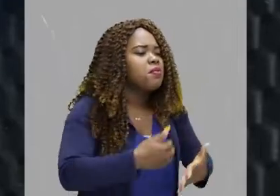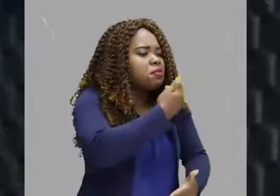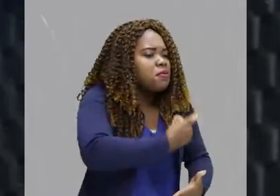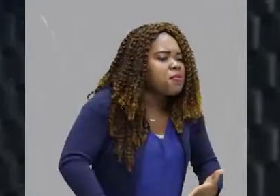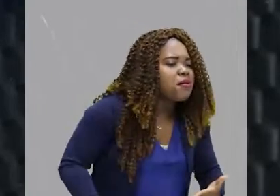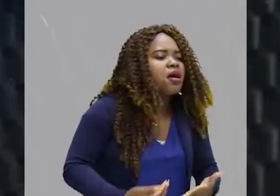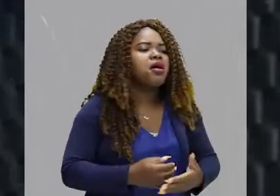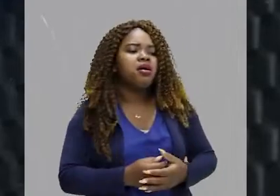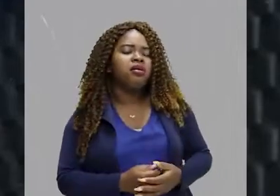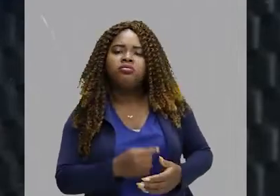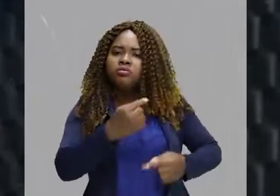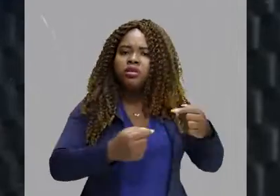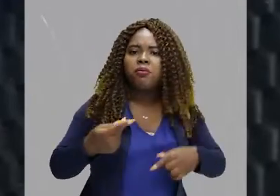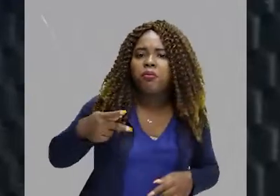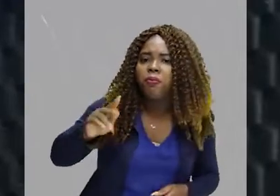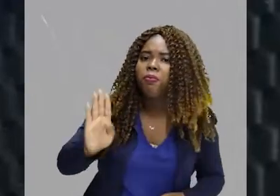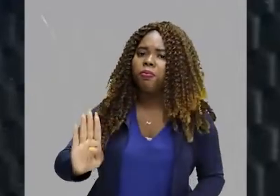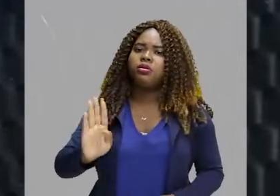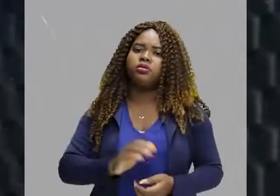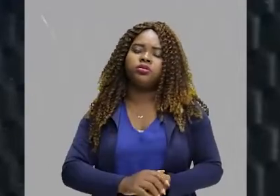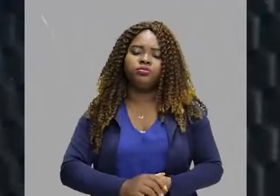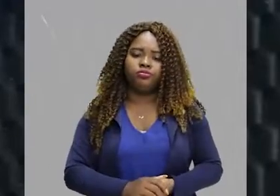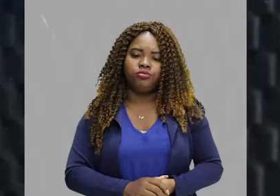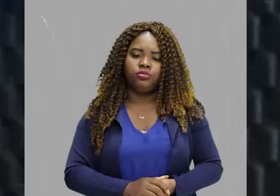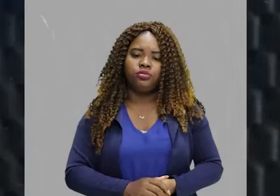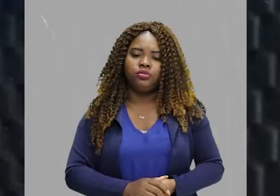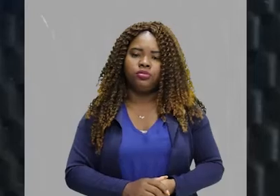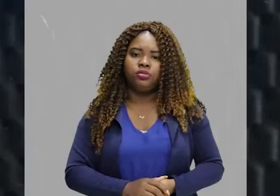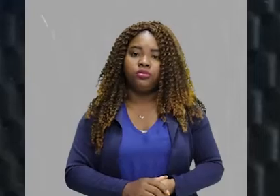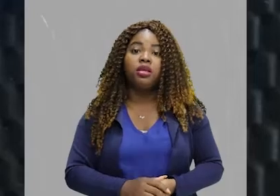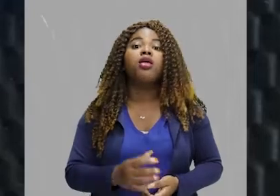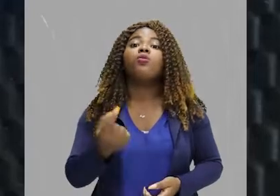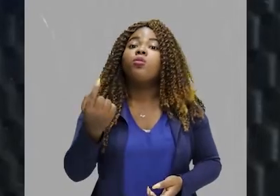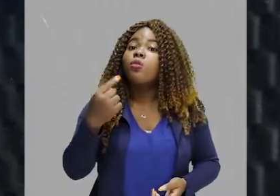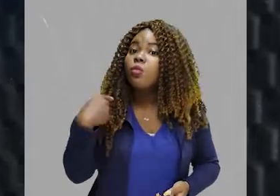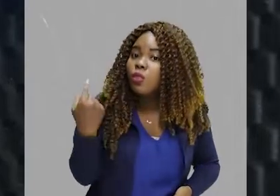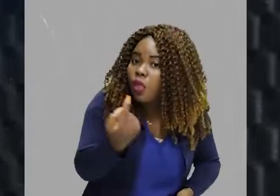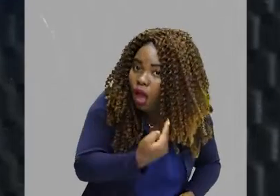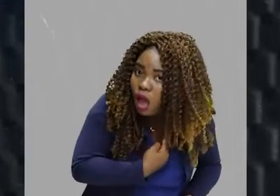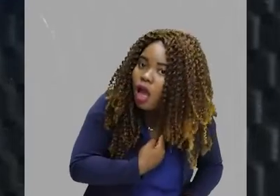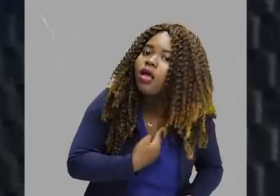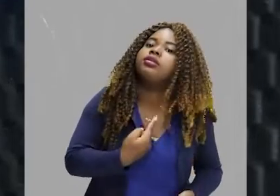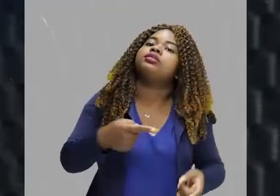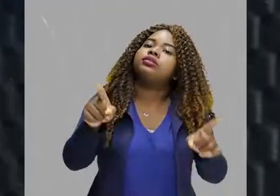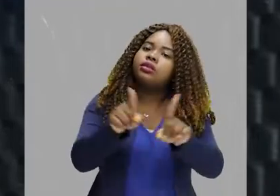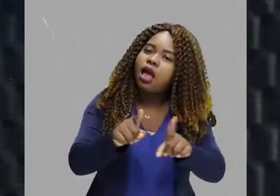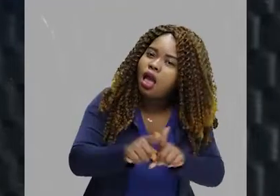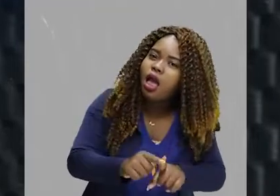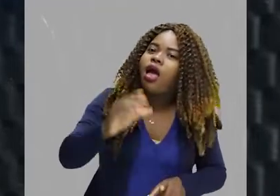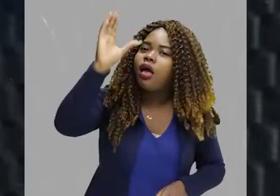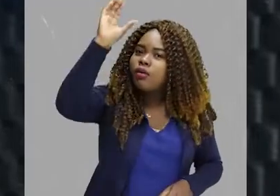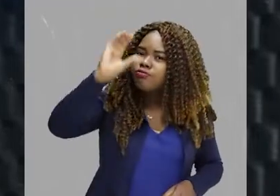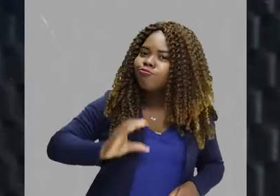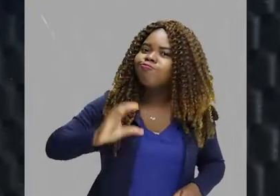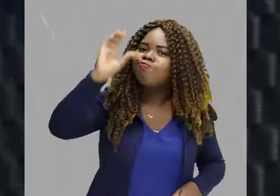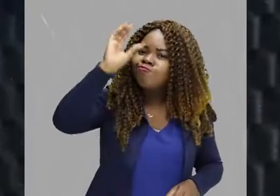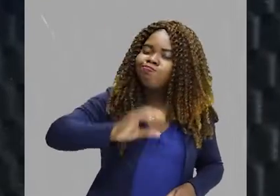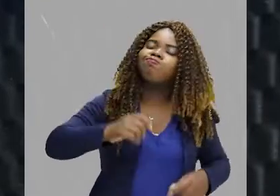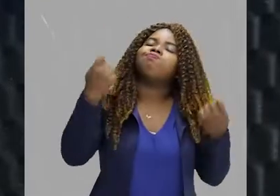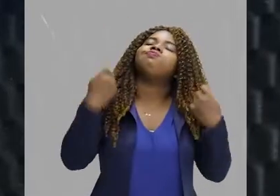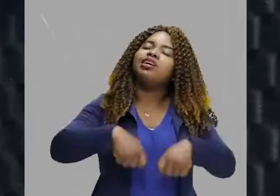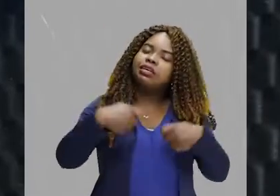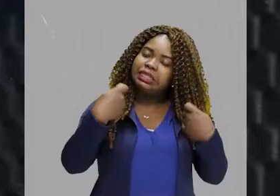e as empresas uma atitude mais responsável. A gente também, como cidadão, precisa